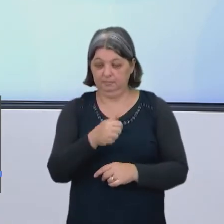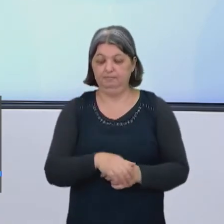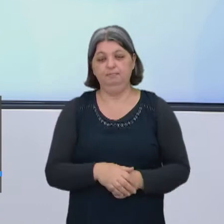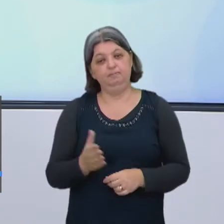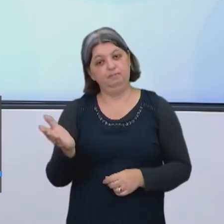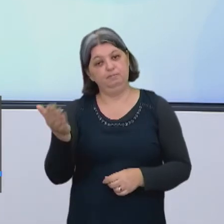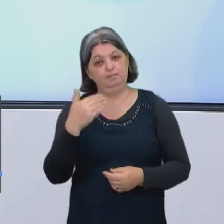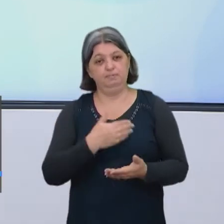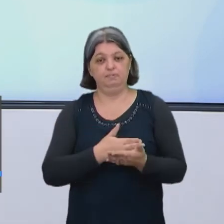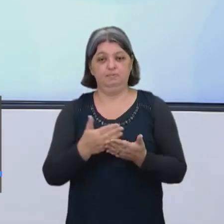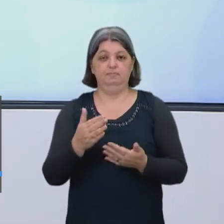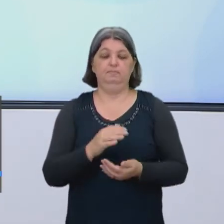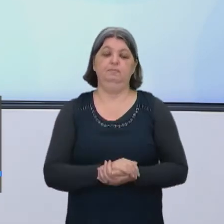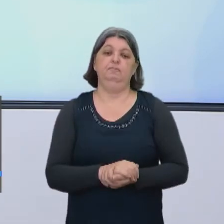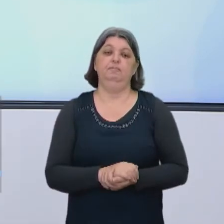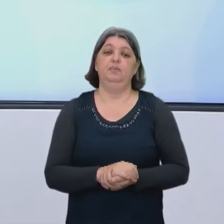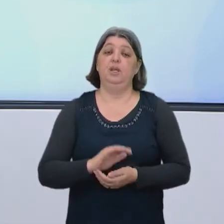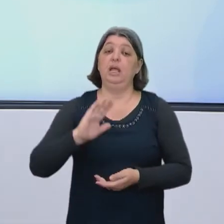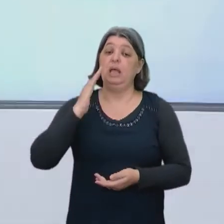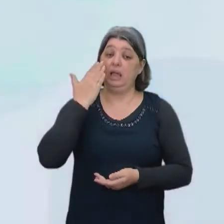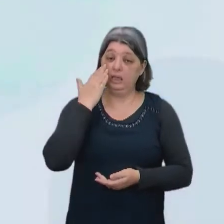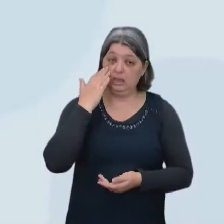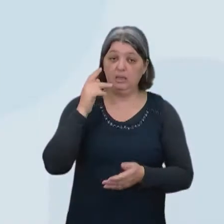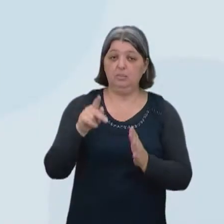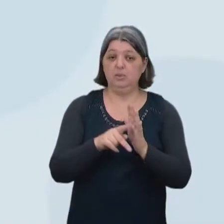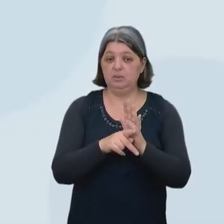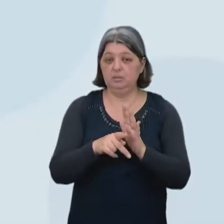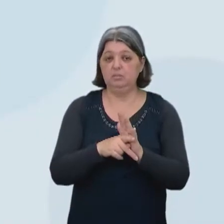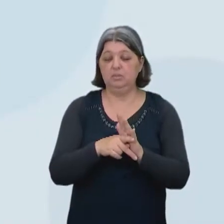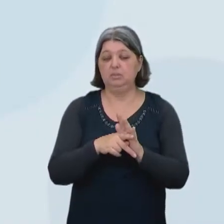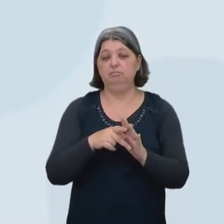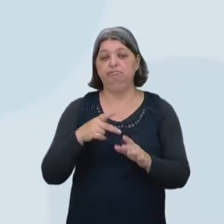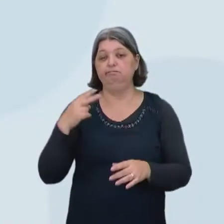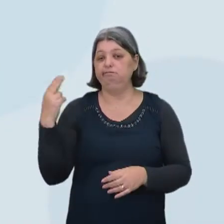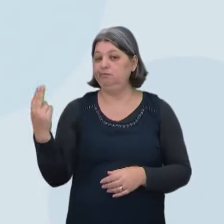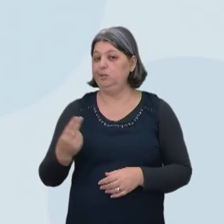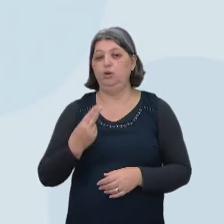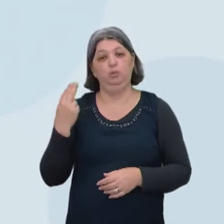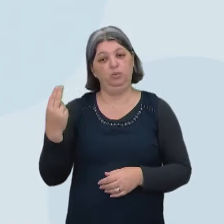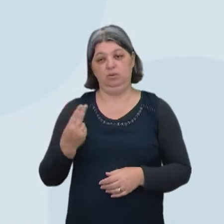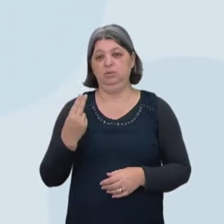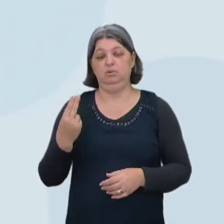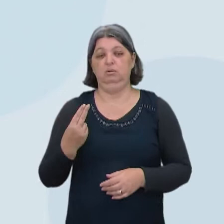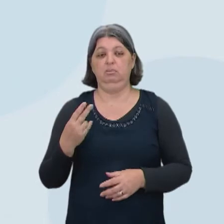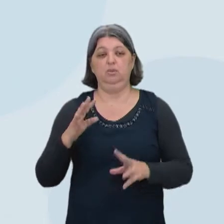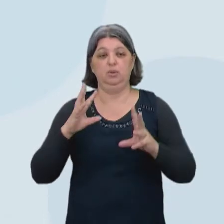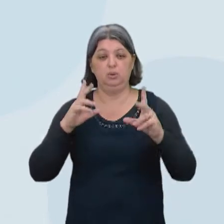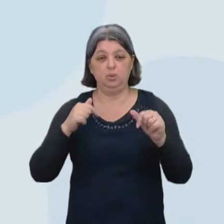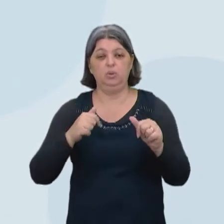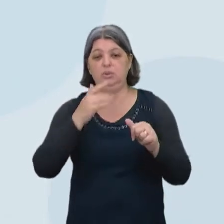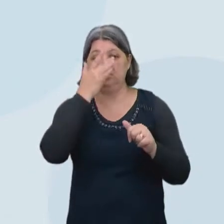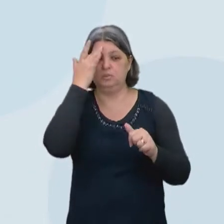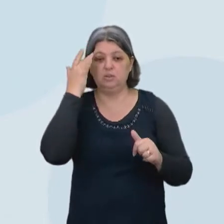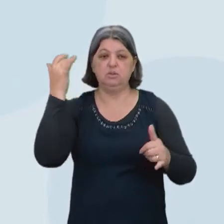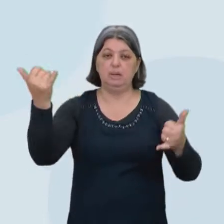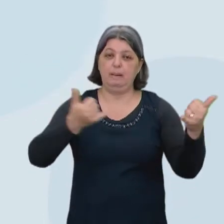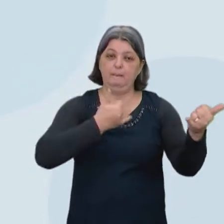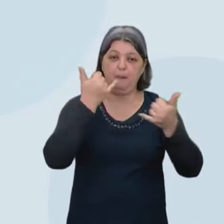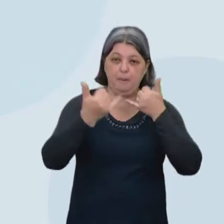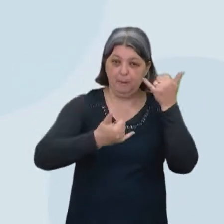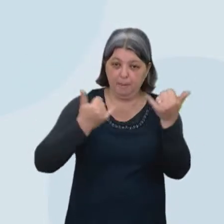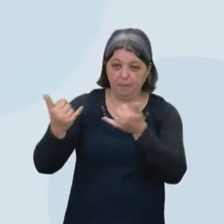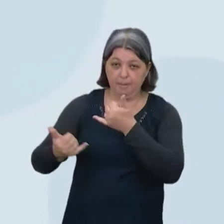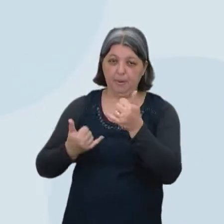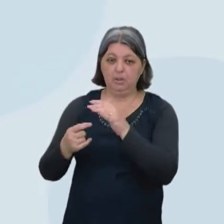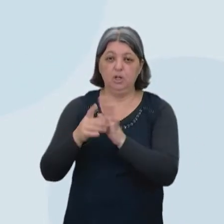então? Entendemos que é praticamente impossível, tá, ouvir todas as pessoas em um